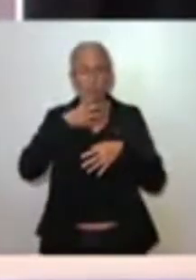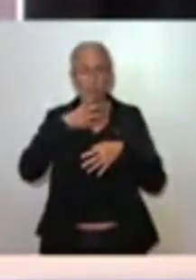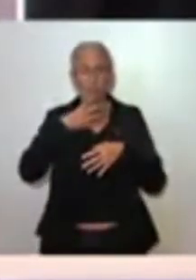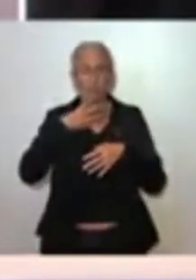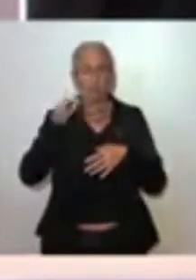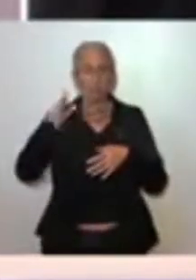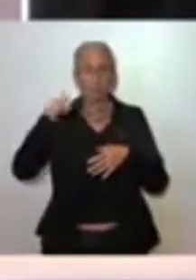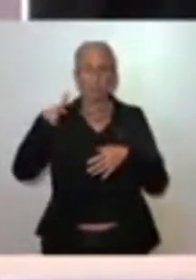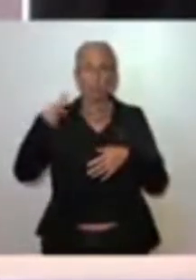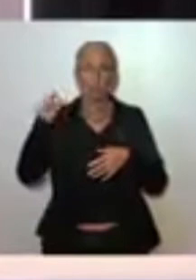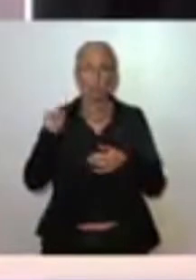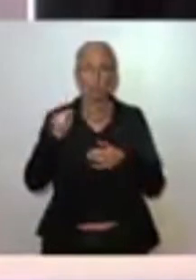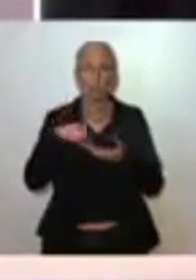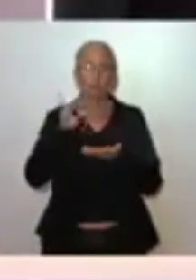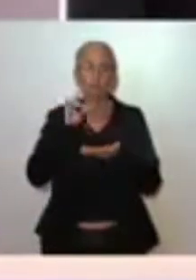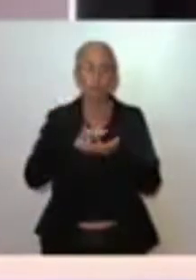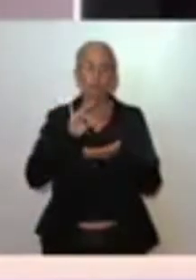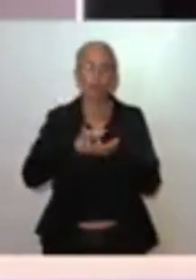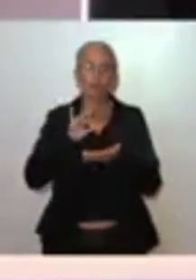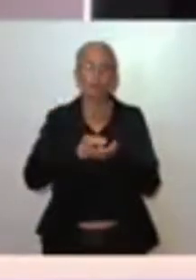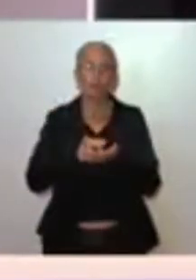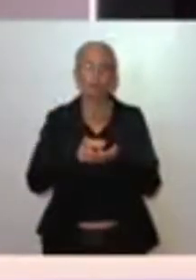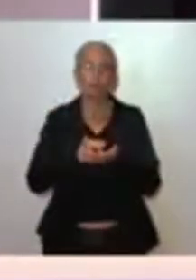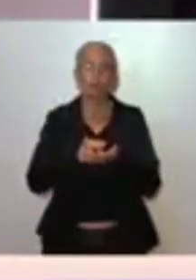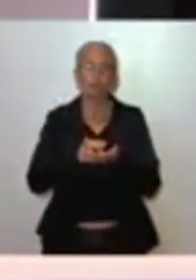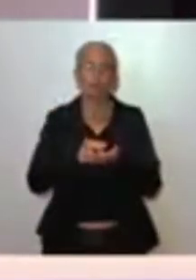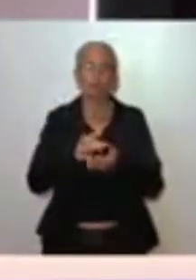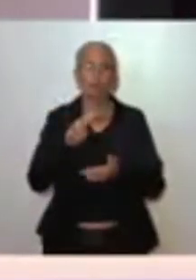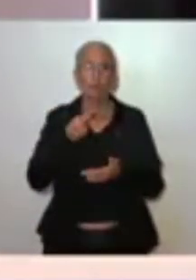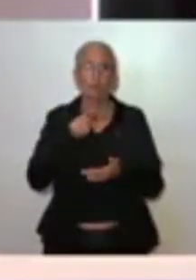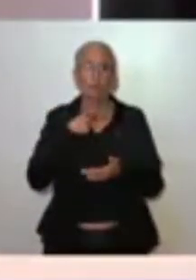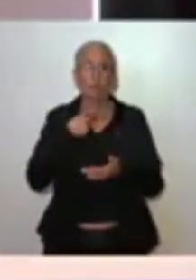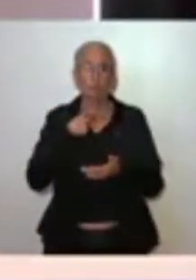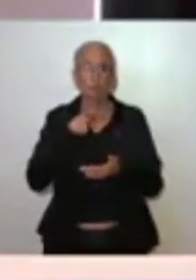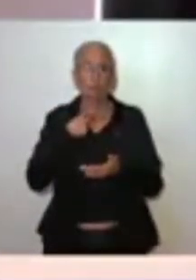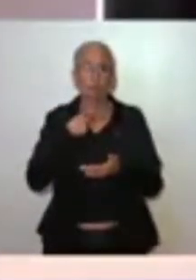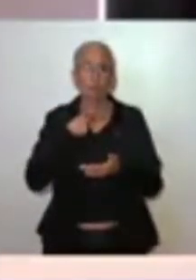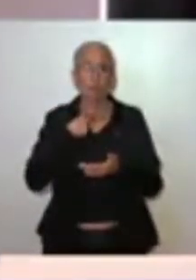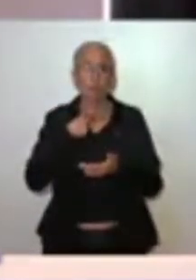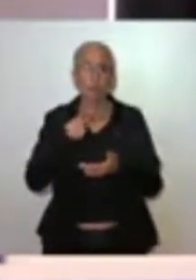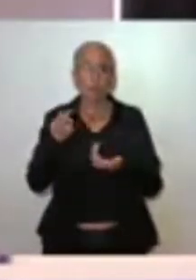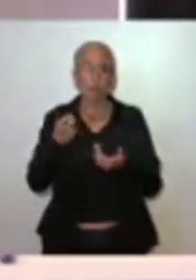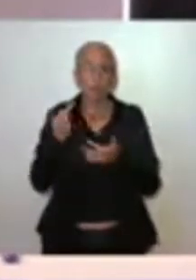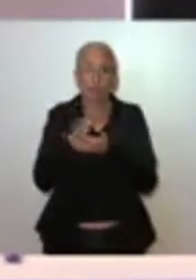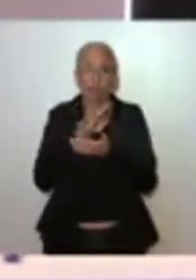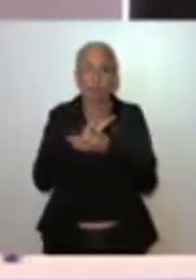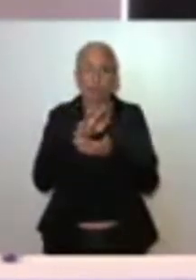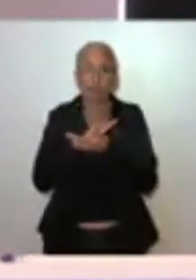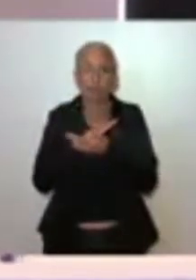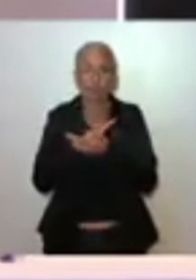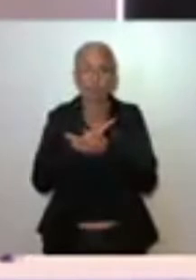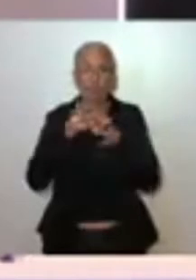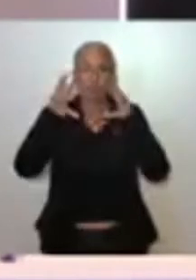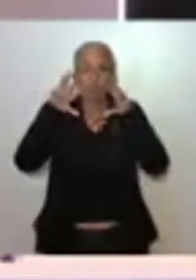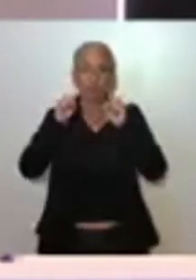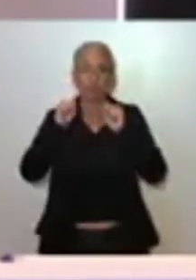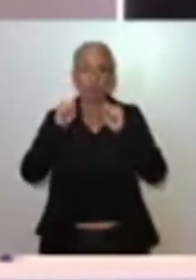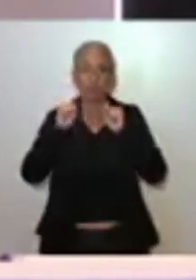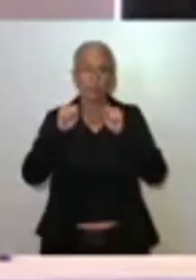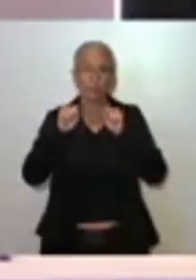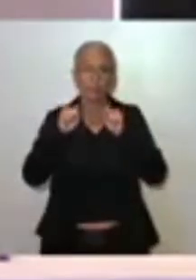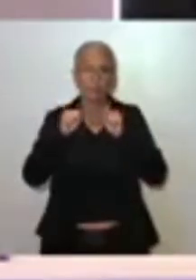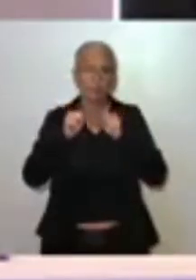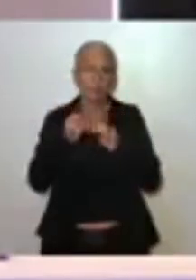jurar verdadeiramente que não pode haver um ataque de negativa de serviço e derrubar o sistema pode